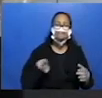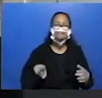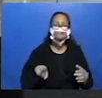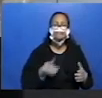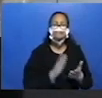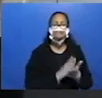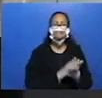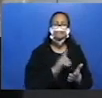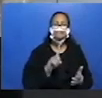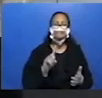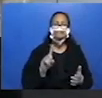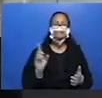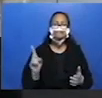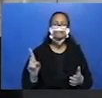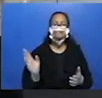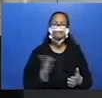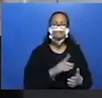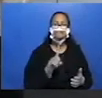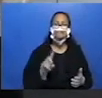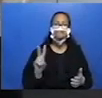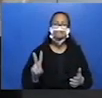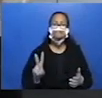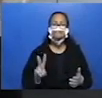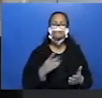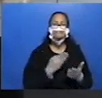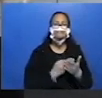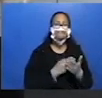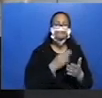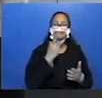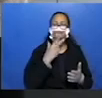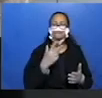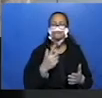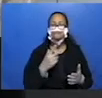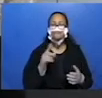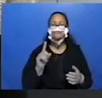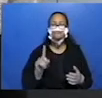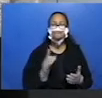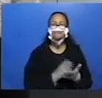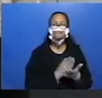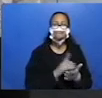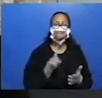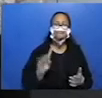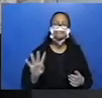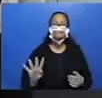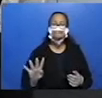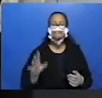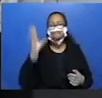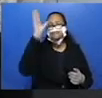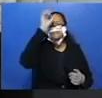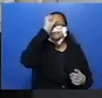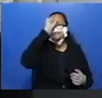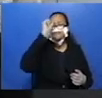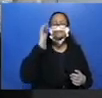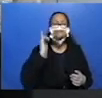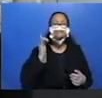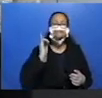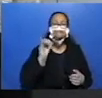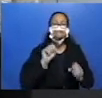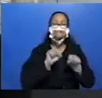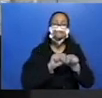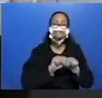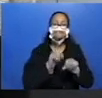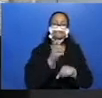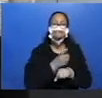páginas 11 e 12, estudar a língua 1 da página 14. Aprendemos sobre narrativas,